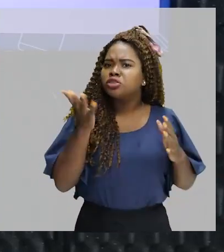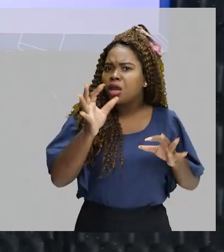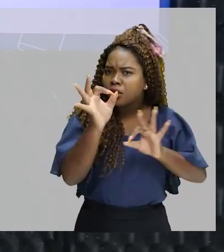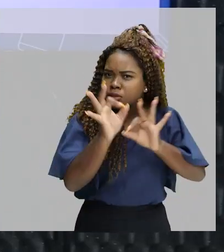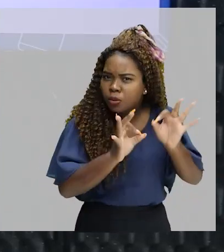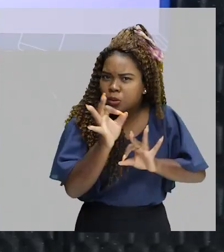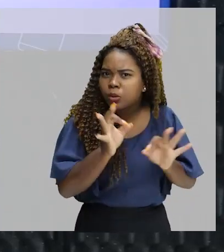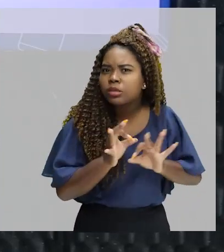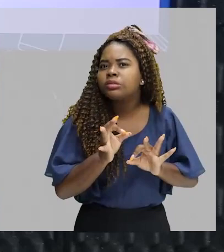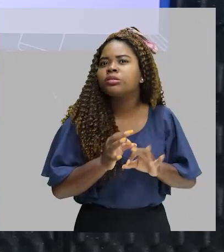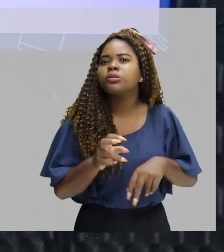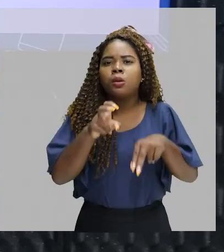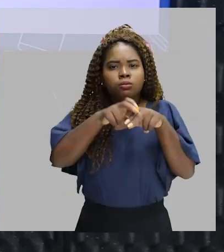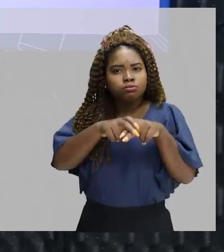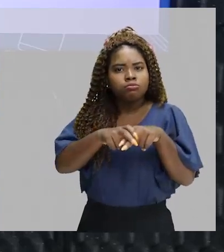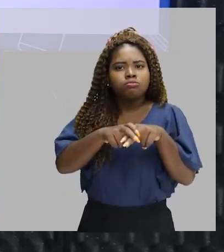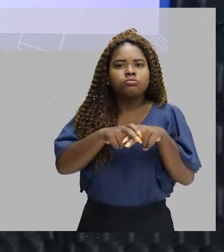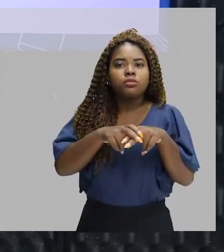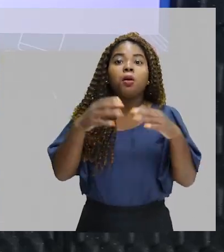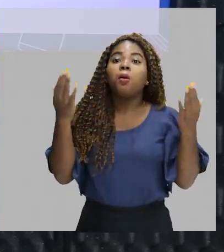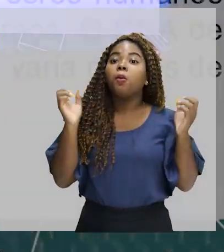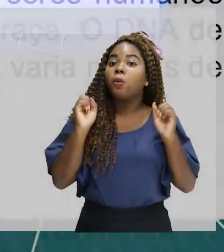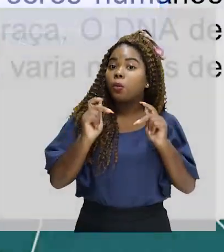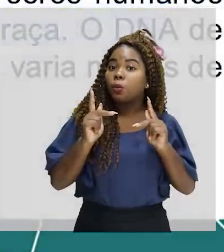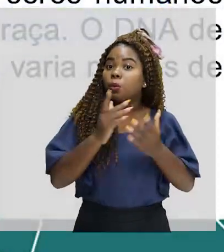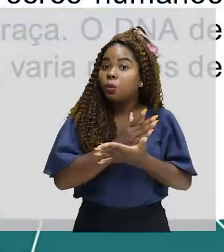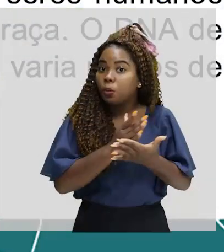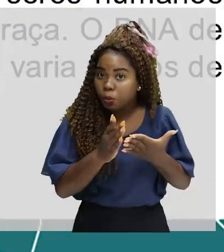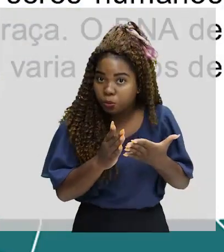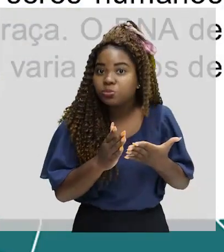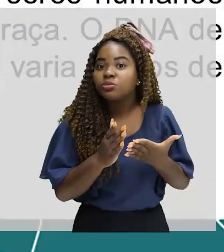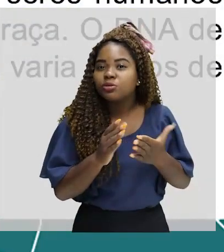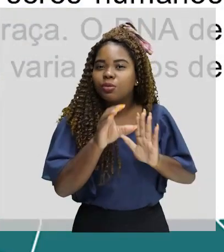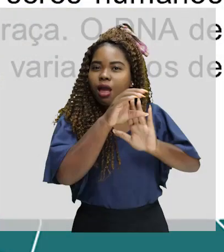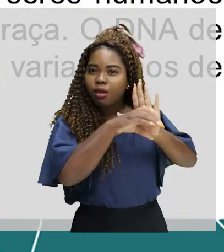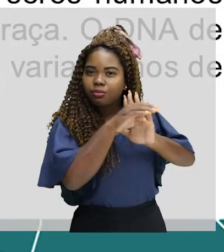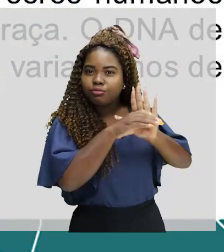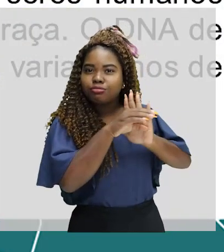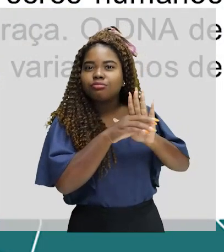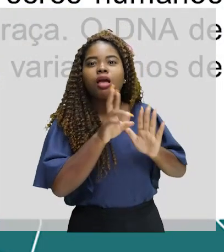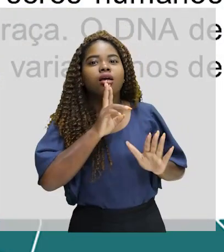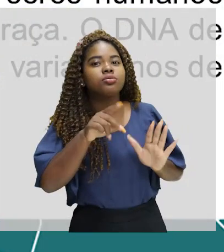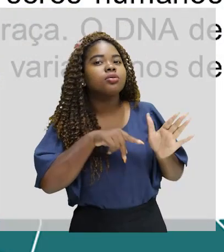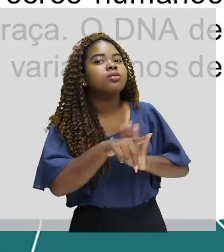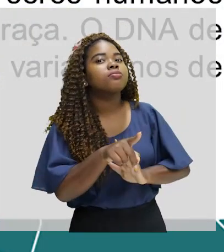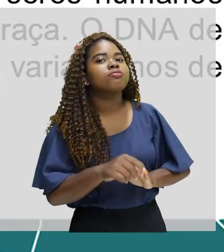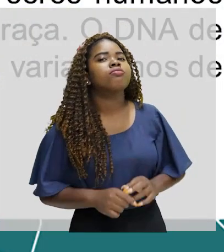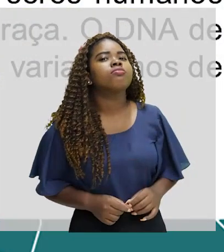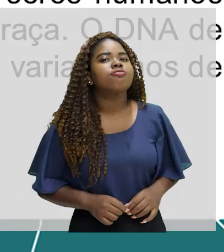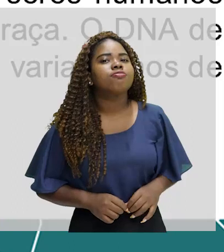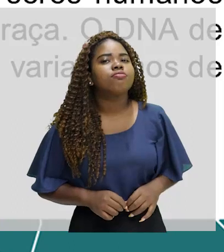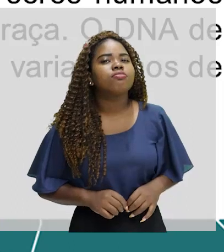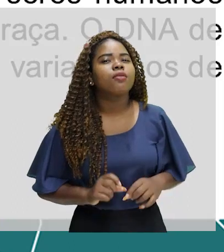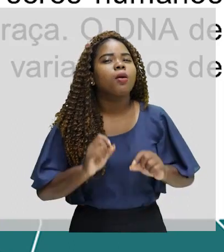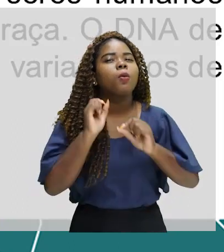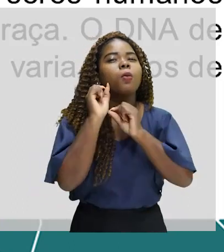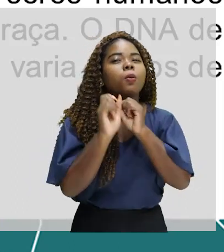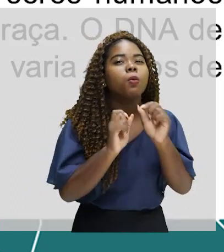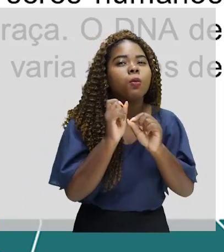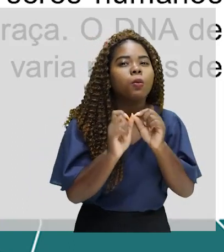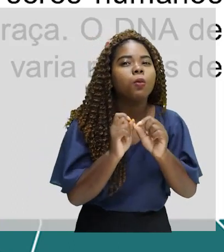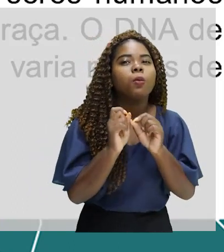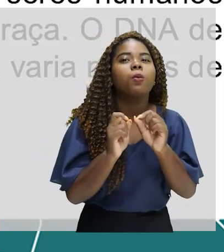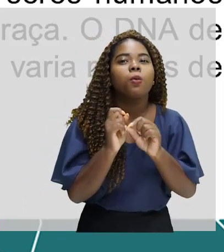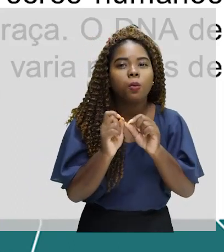pronta? Ok, vamos começar nossa aula respondendo a seguinte pergunta. Afinal de contas, o que é